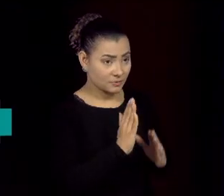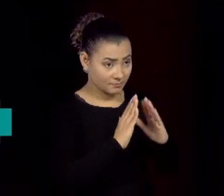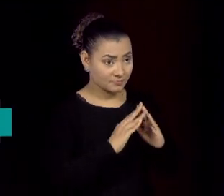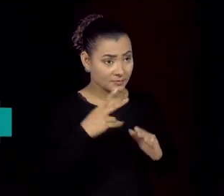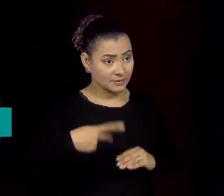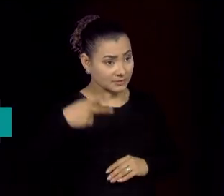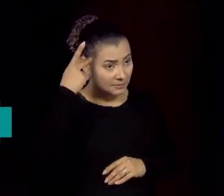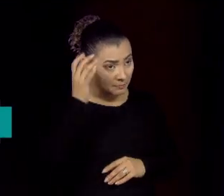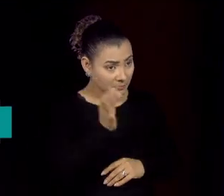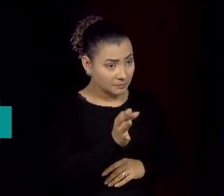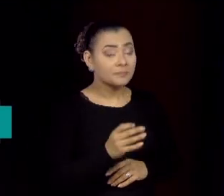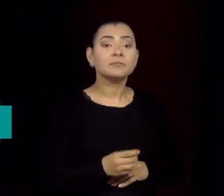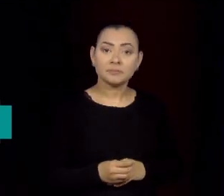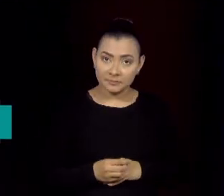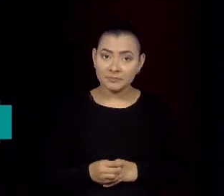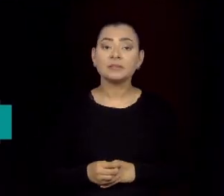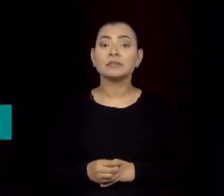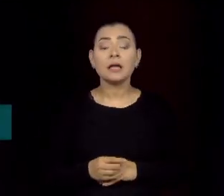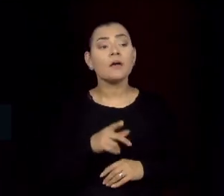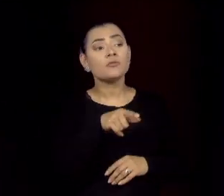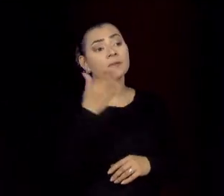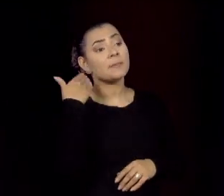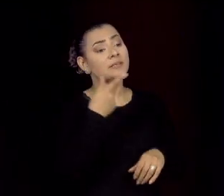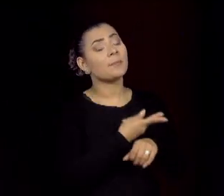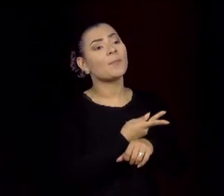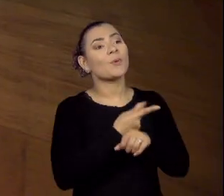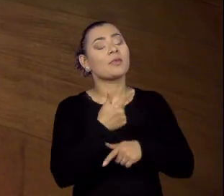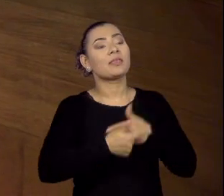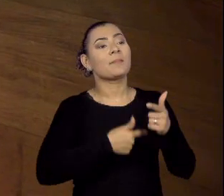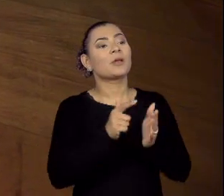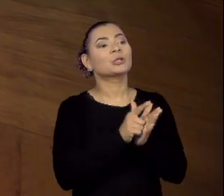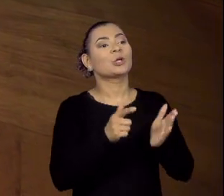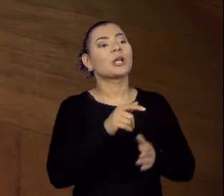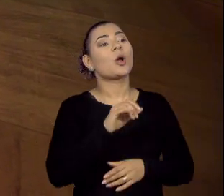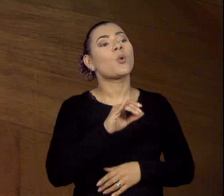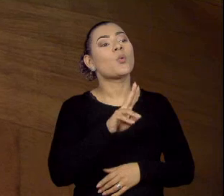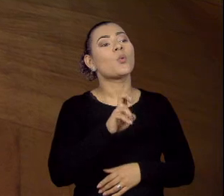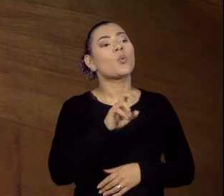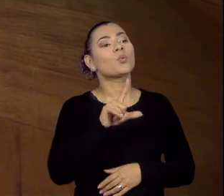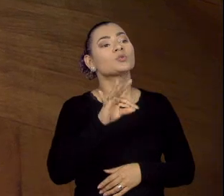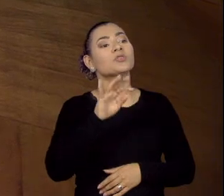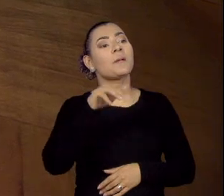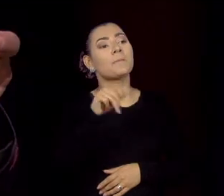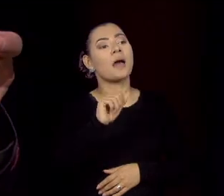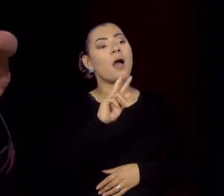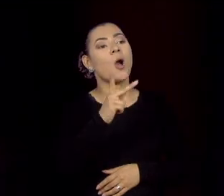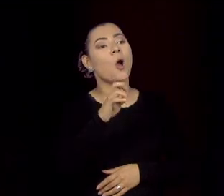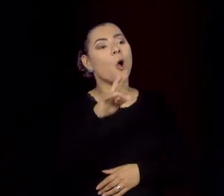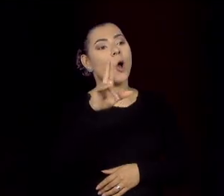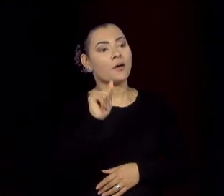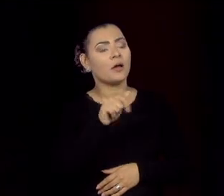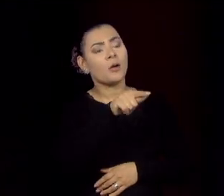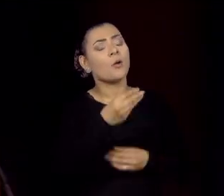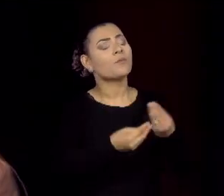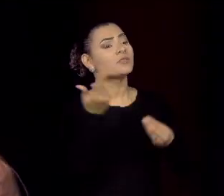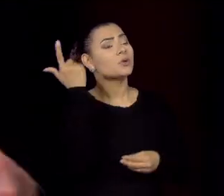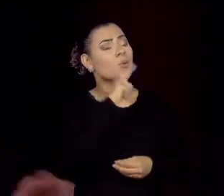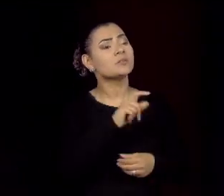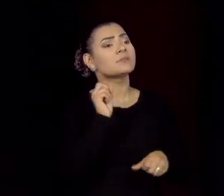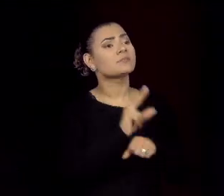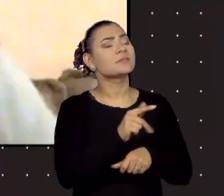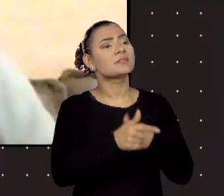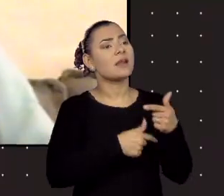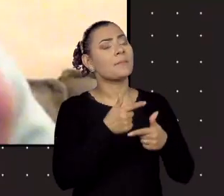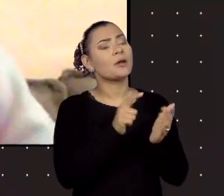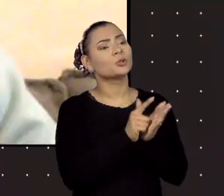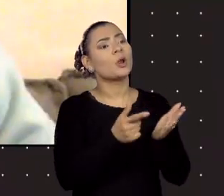cidade grande, foi Sim. procurar emprego no jornal Última Hora. Aí tem uma história curiosa, como é que você acabou conseguindo o emprego no